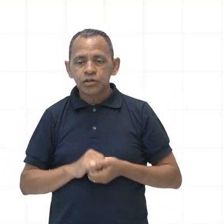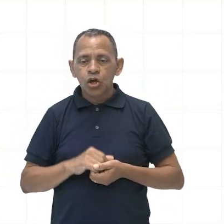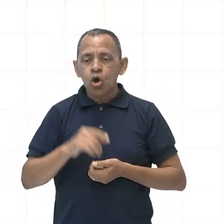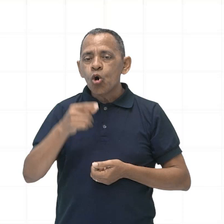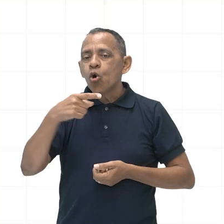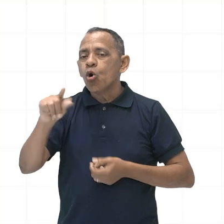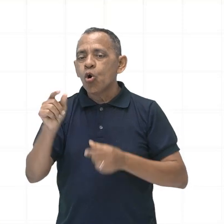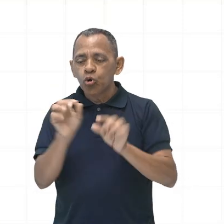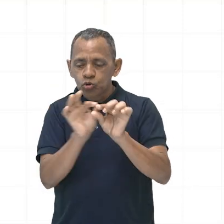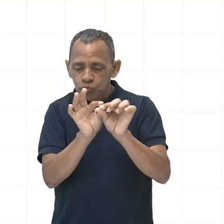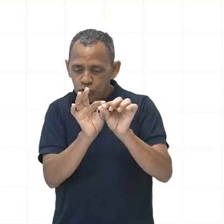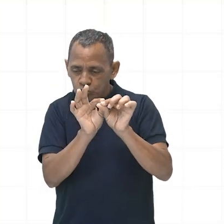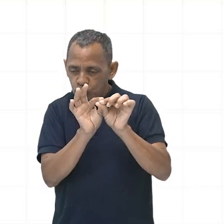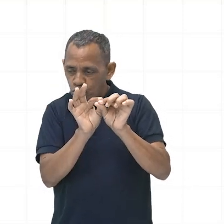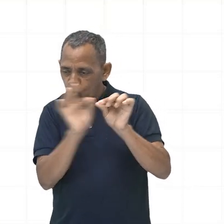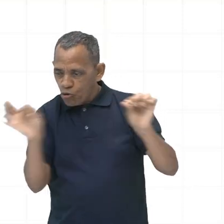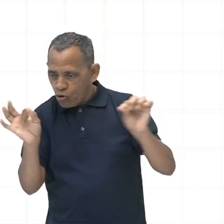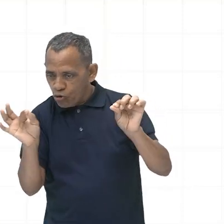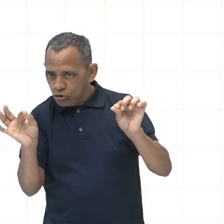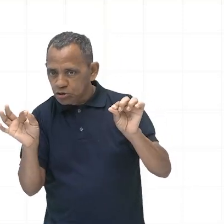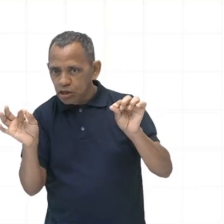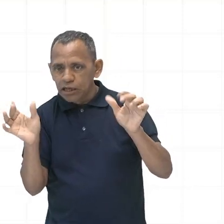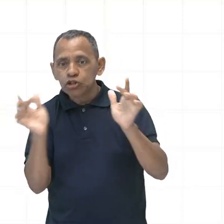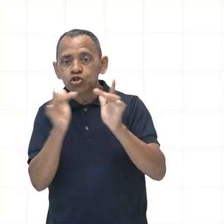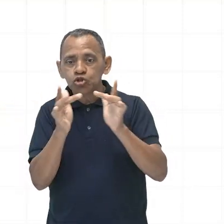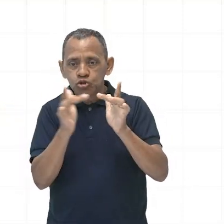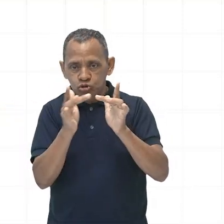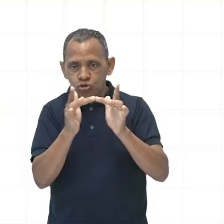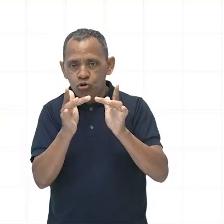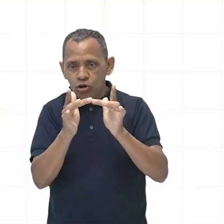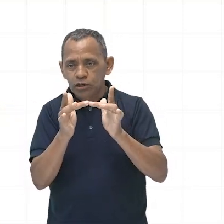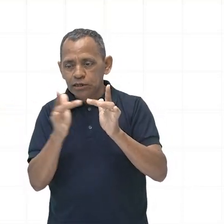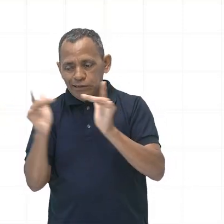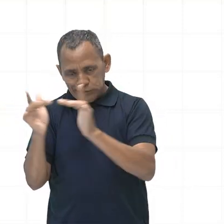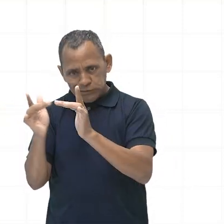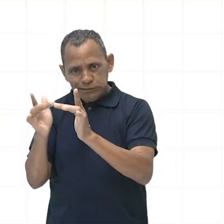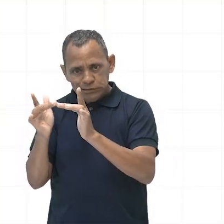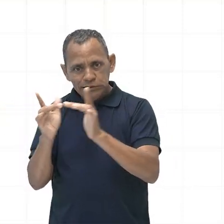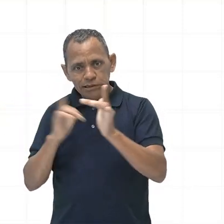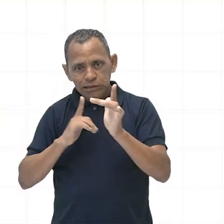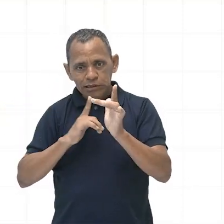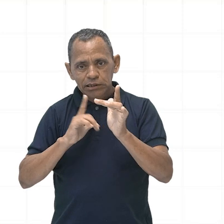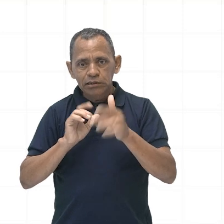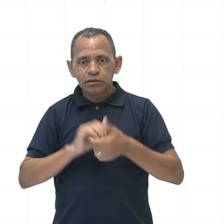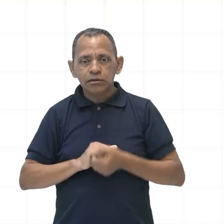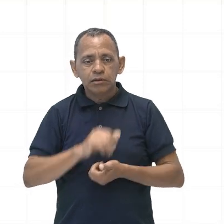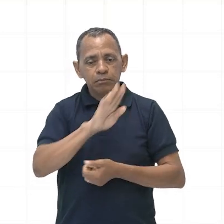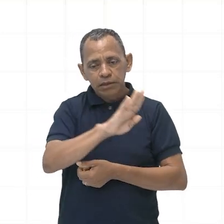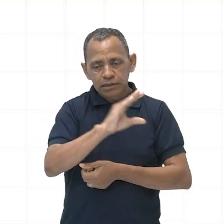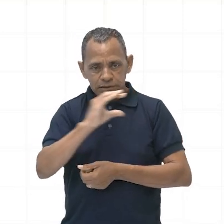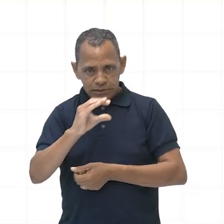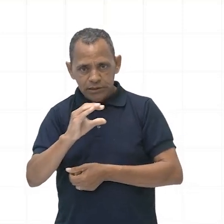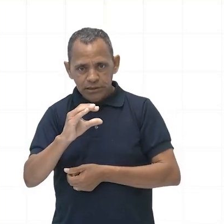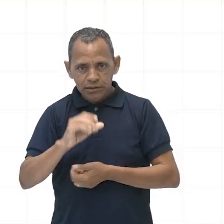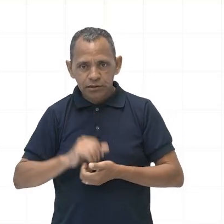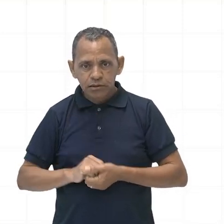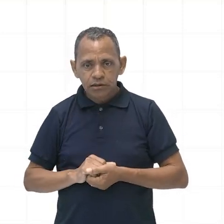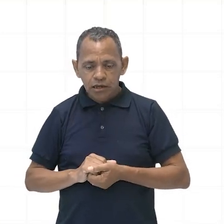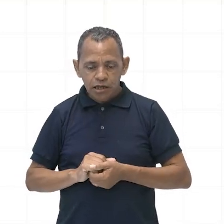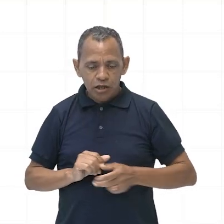pontos, os dois outros lados. Então, ó, ele é paralelo ao lado BC e corta aqui no ponto D e E